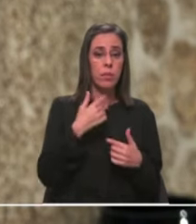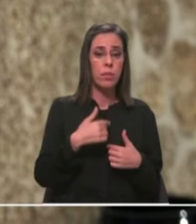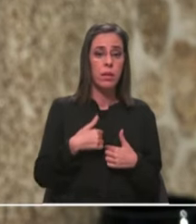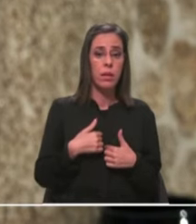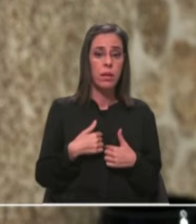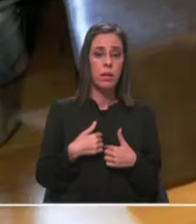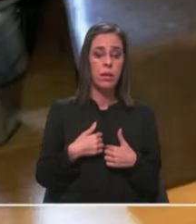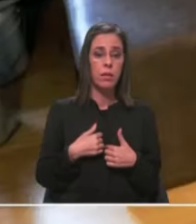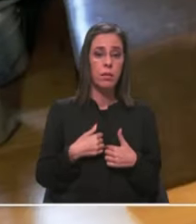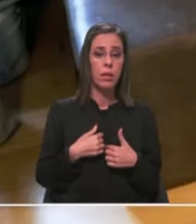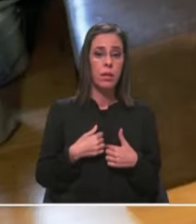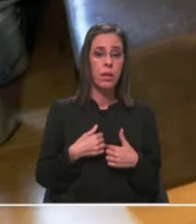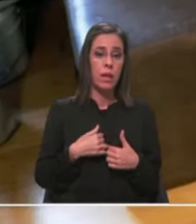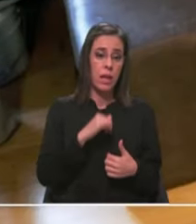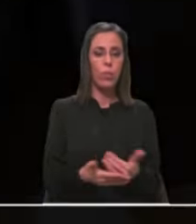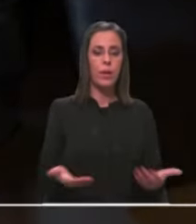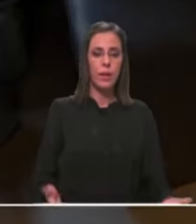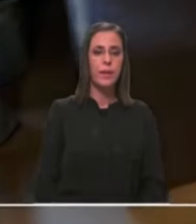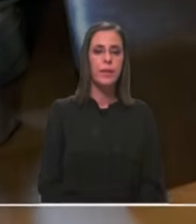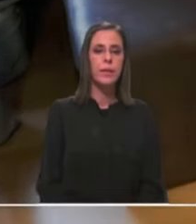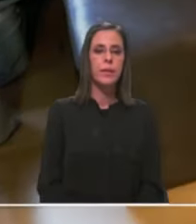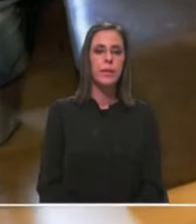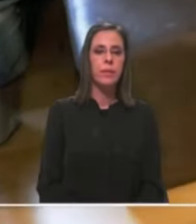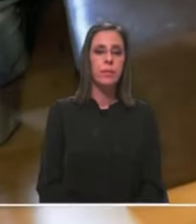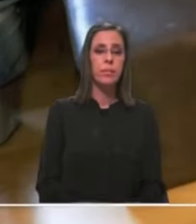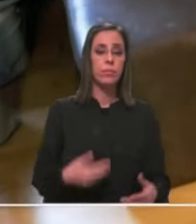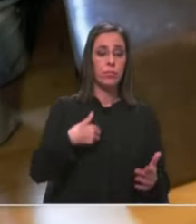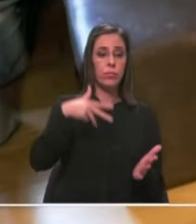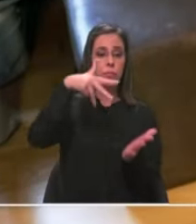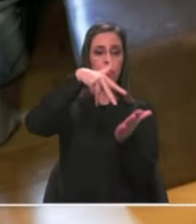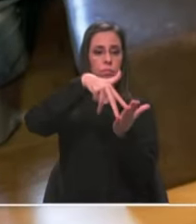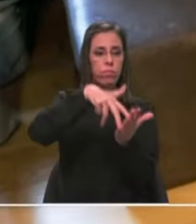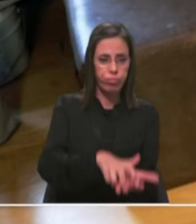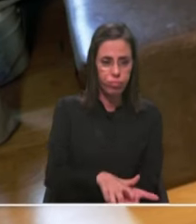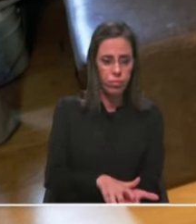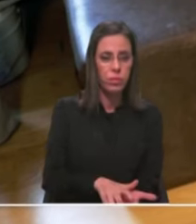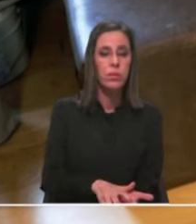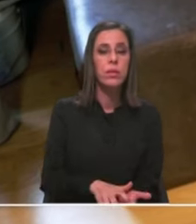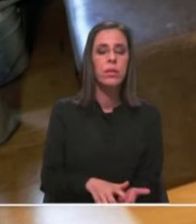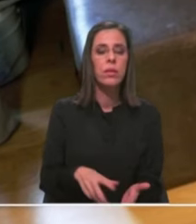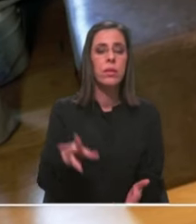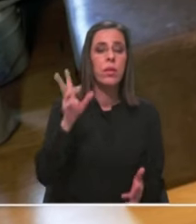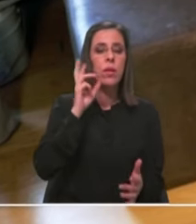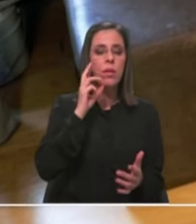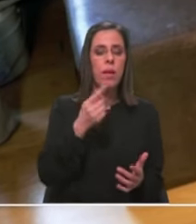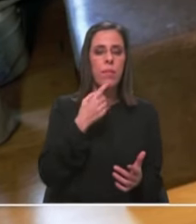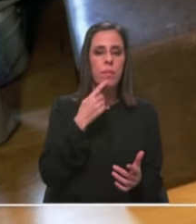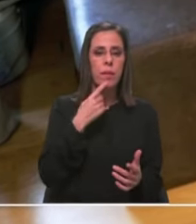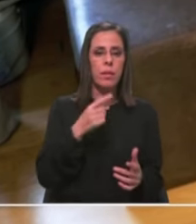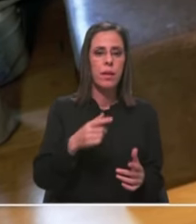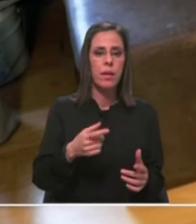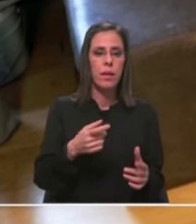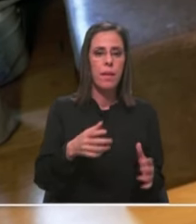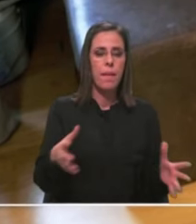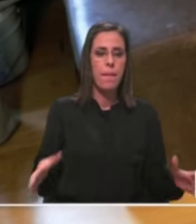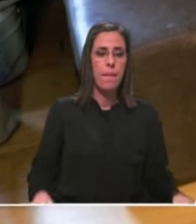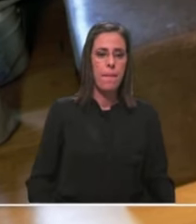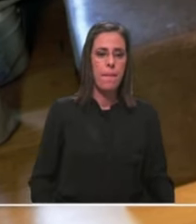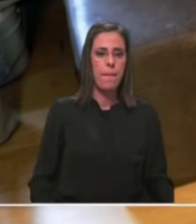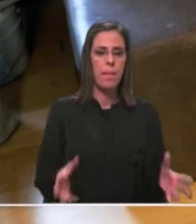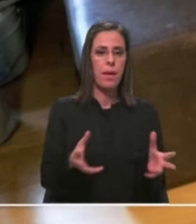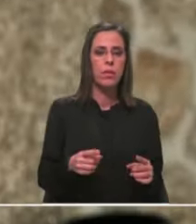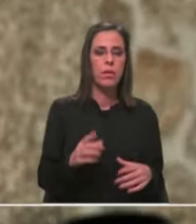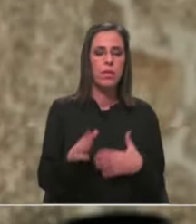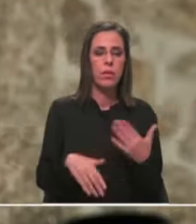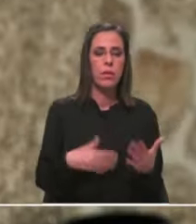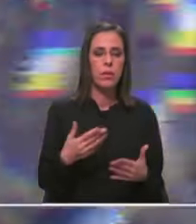ido, que ia desta para a mulher. Caí, pronto, já deixou-se ali no meio, caí, eu ouço. A pressão que ele pega nas pernas,